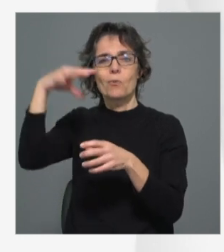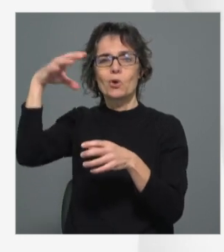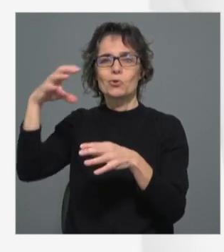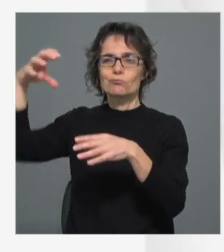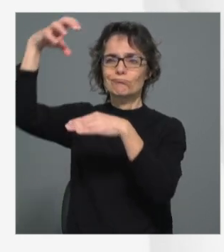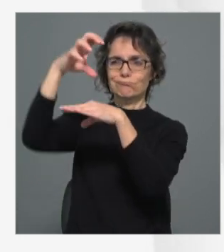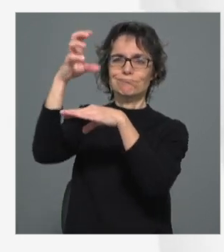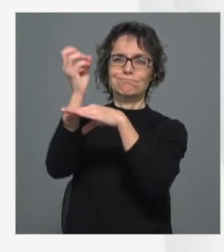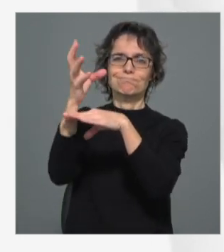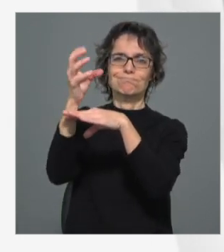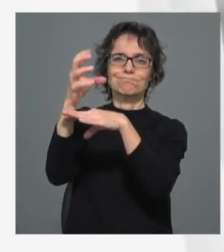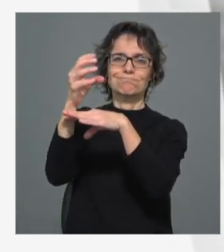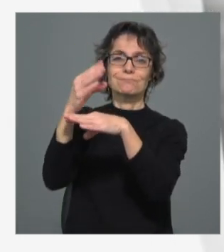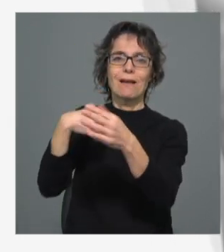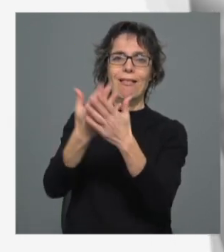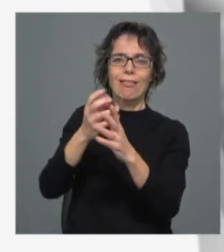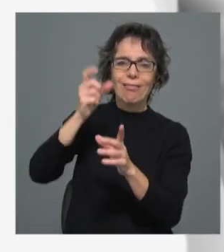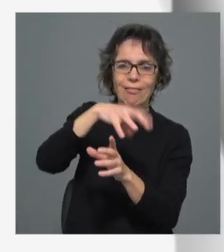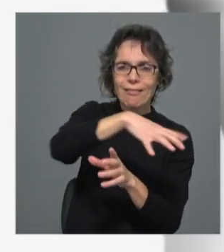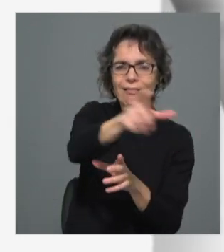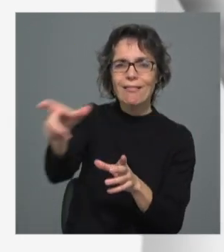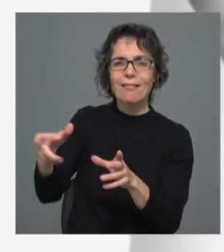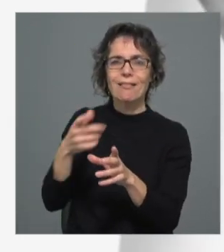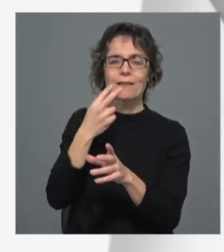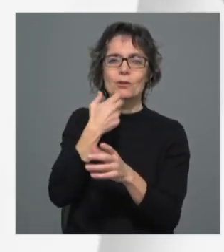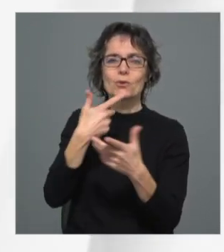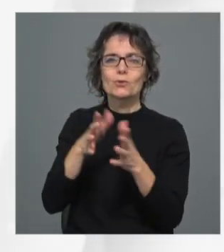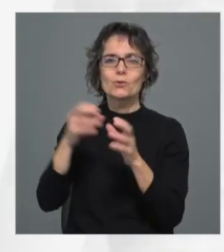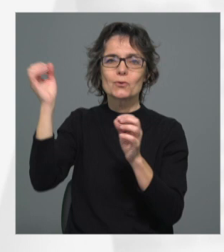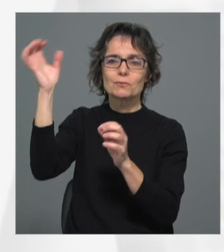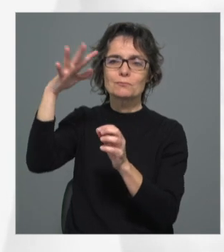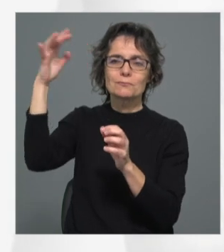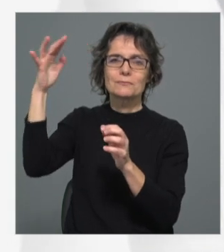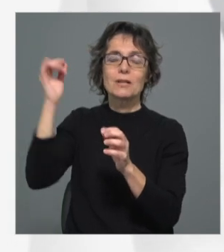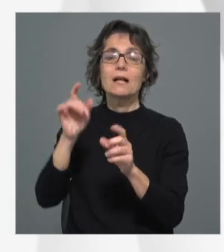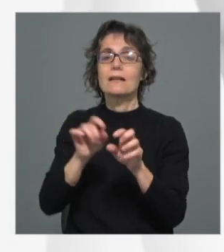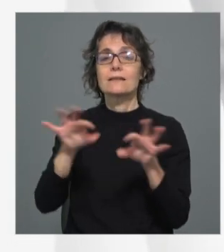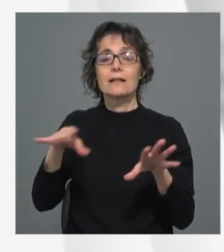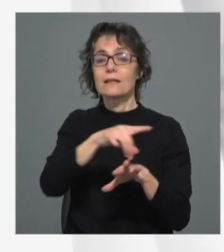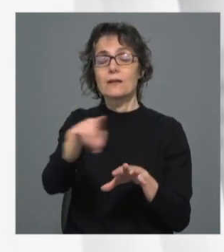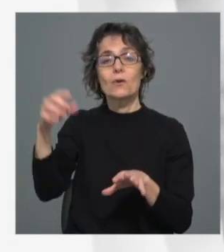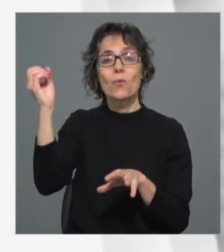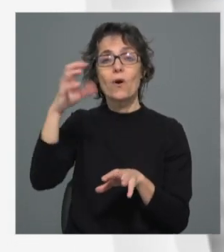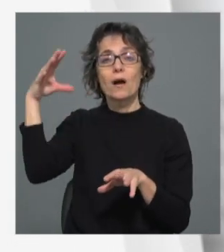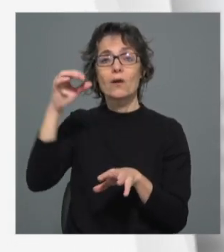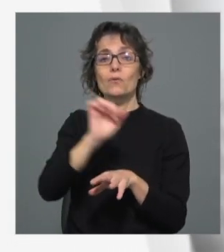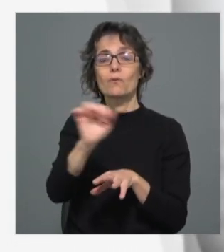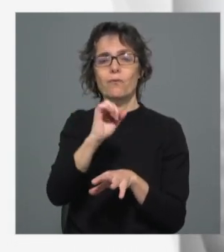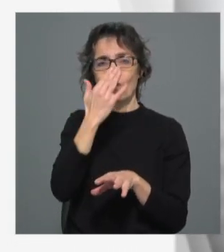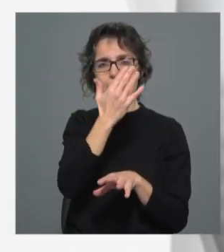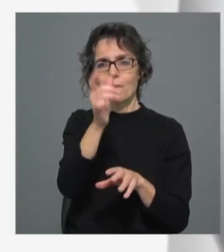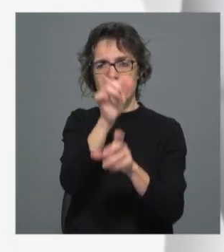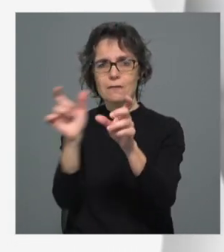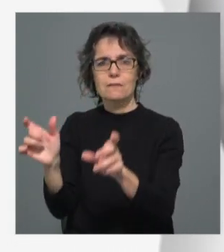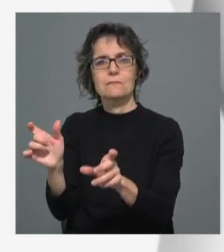onde brilha para todos os que estão em casa. Assim deve brilhar a vossa luz diante dos homens, para